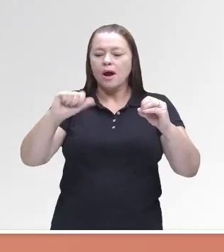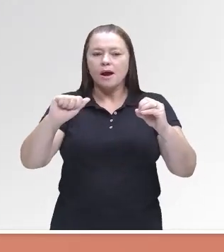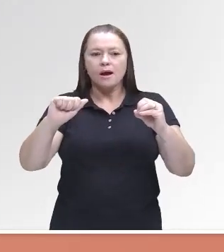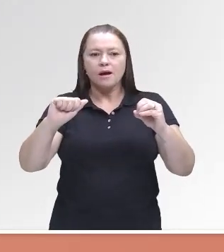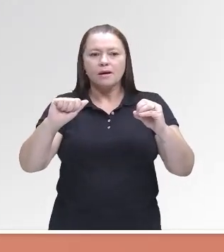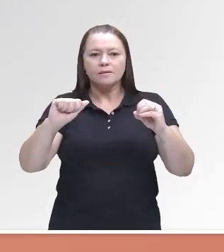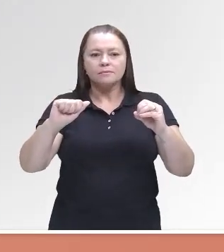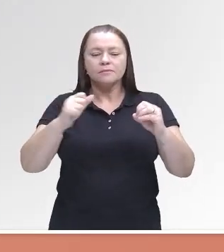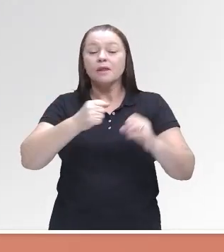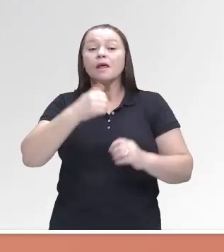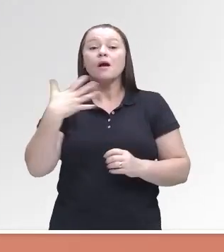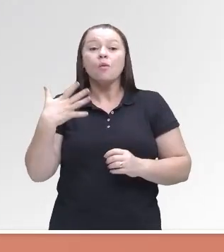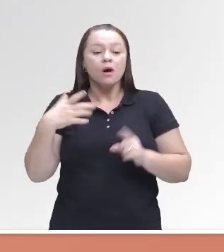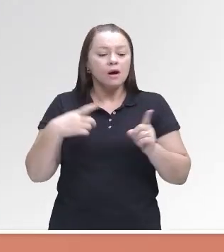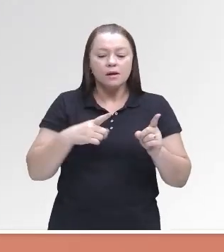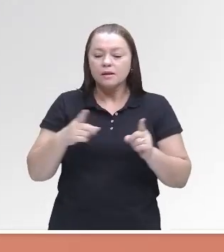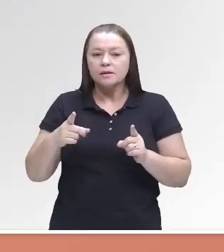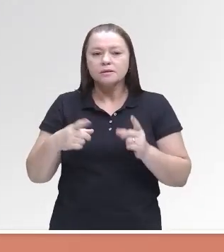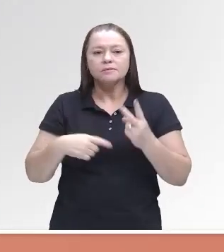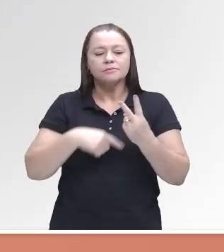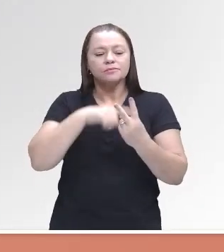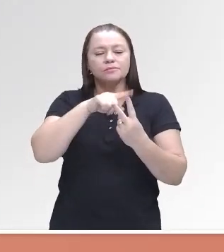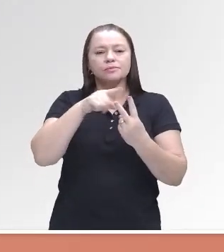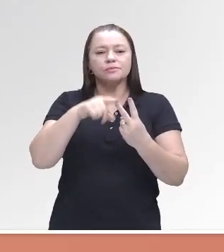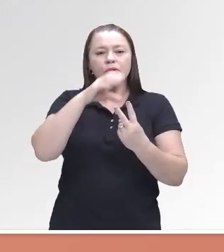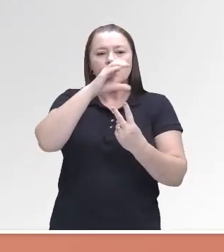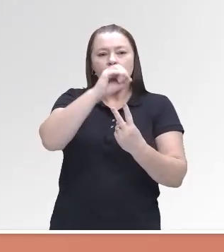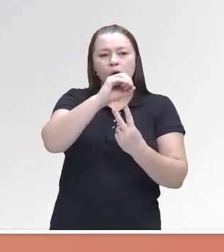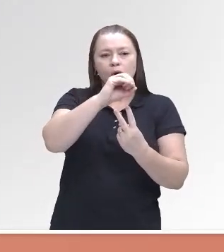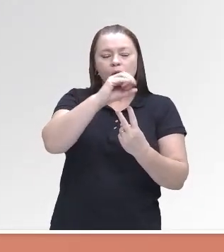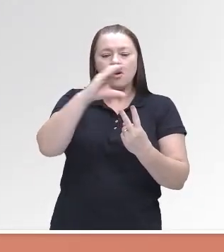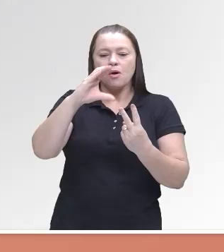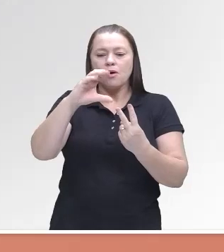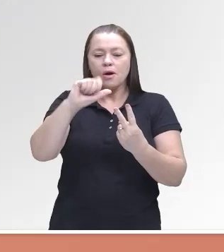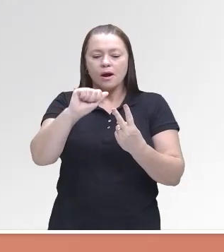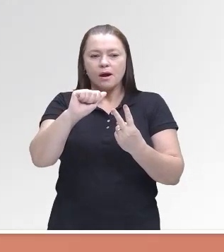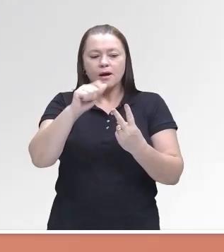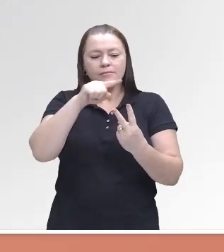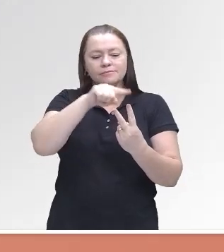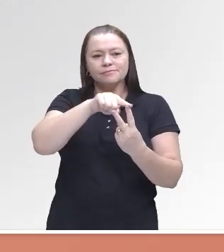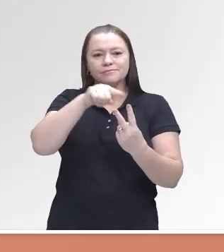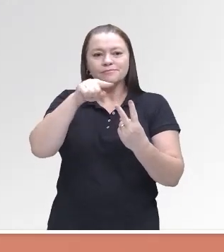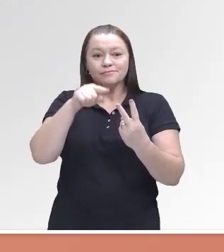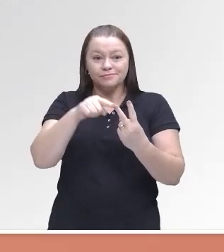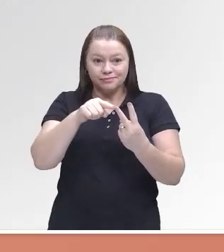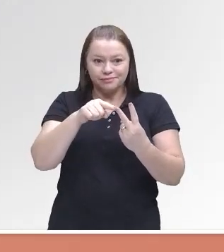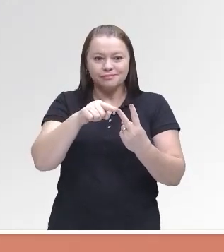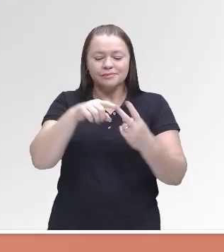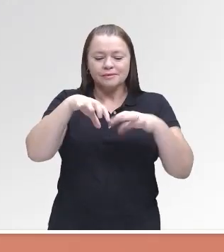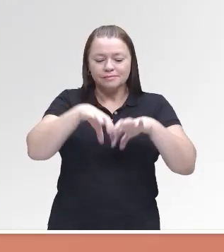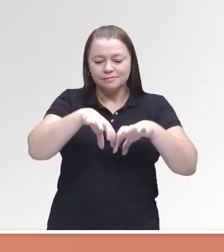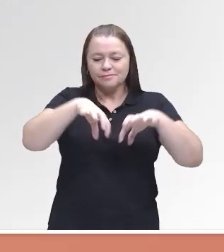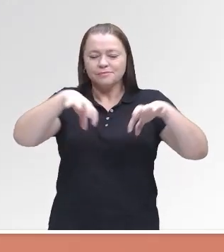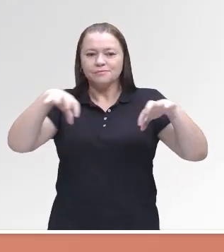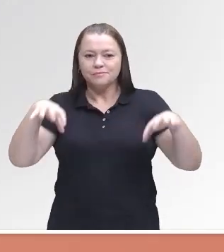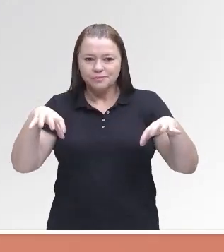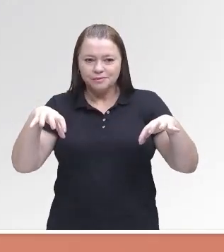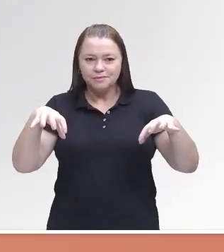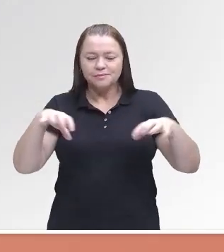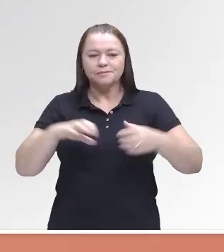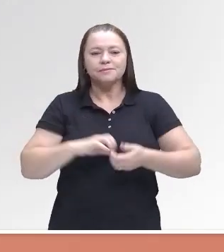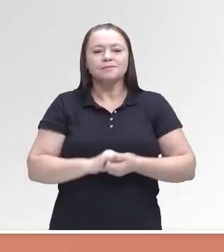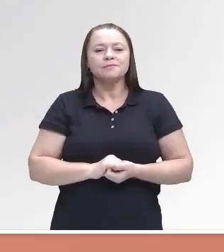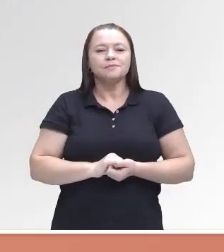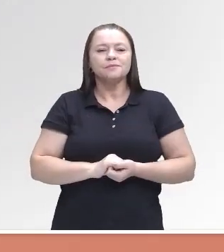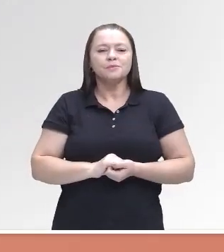Oca. Quantas vezes eu vou bater palma? Oca. 2 vezes. Vai ficar como? Oca.